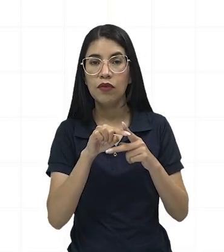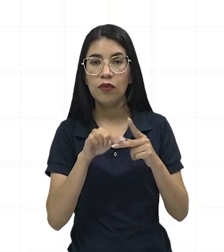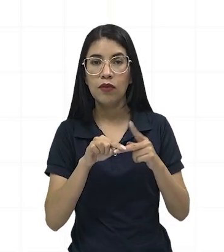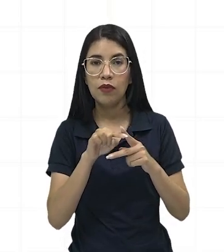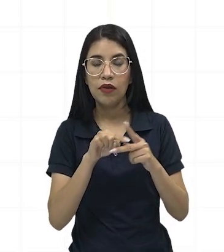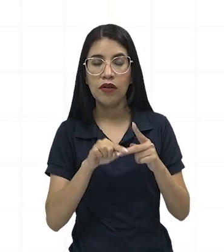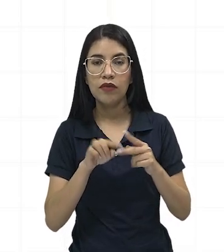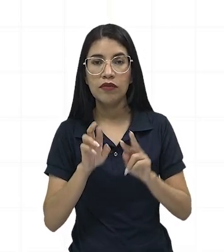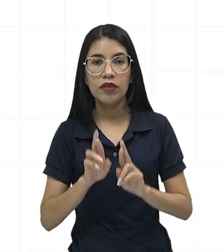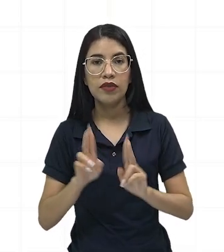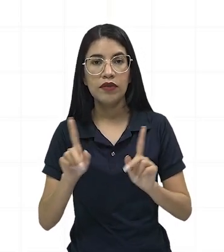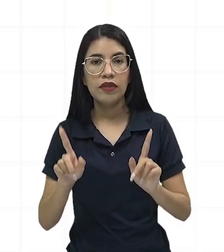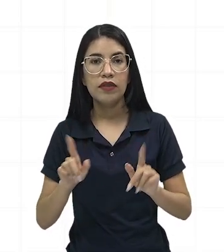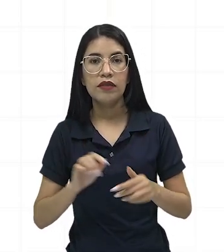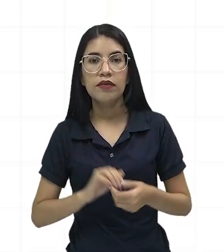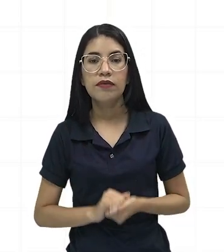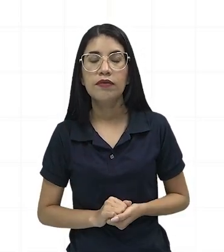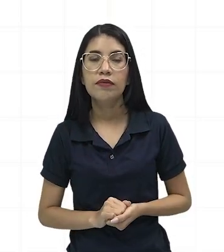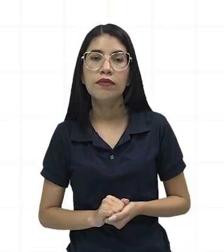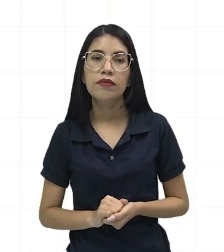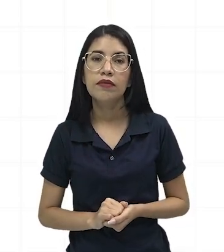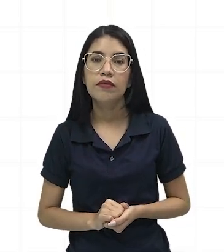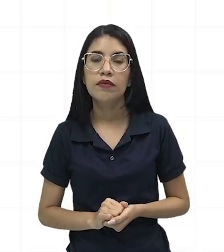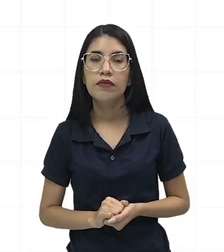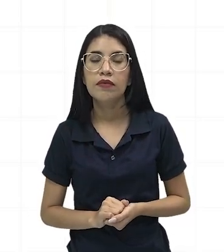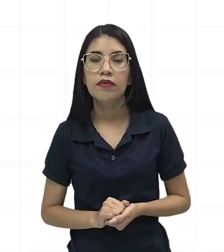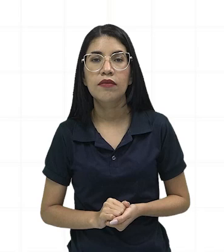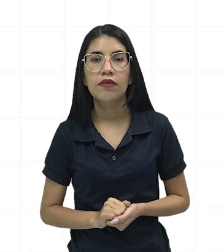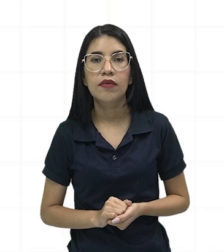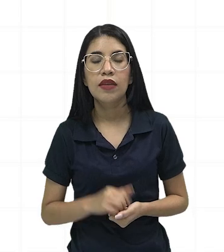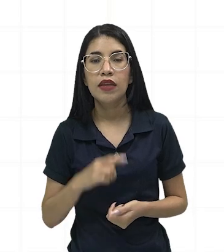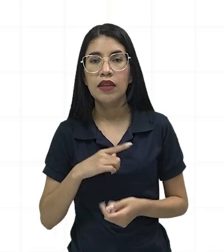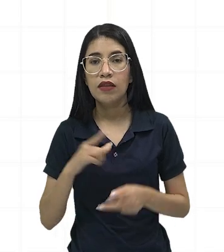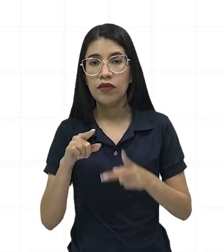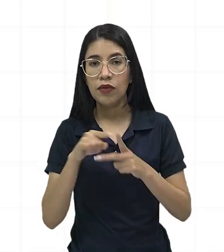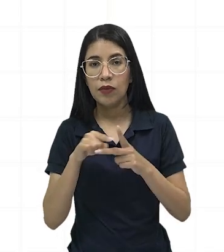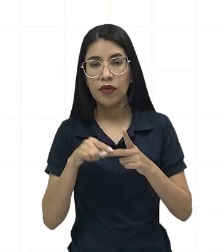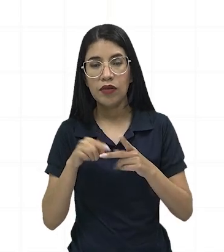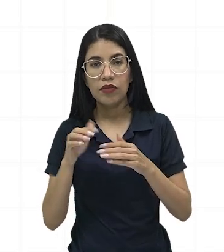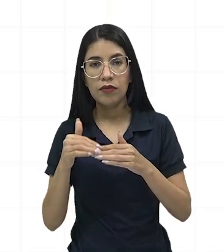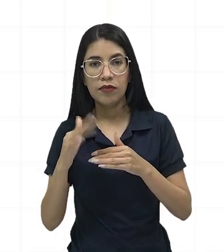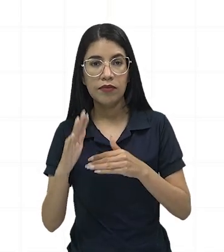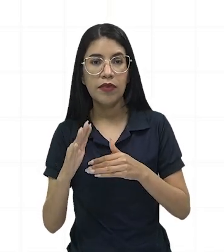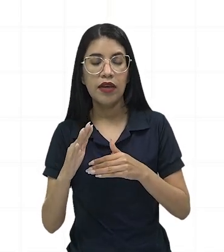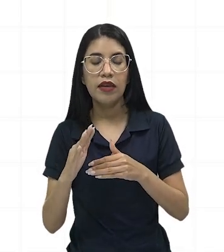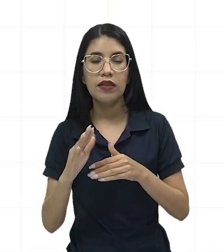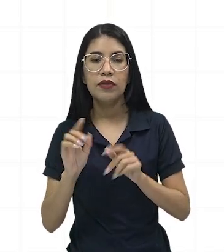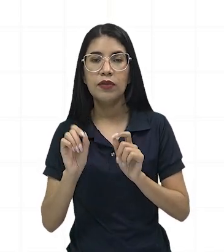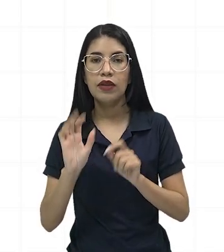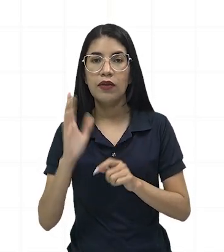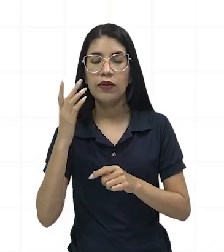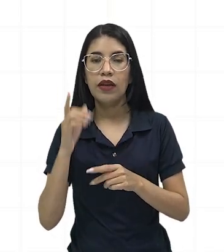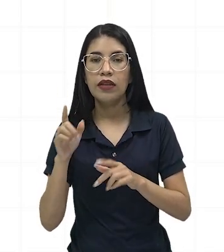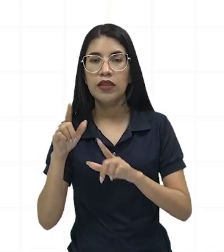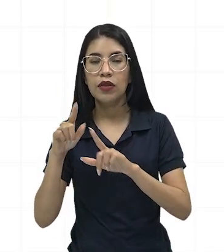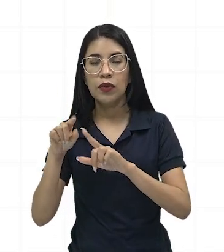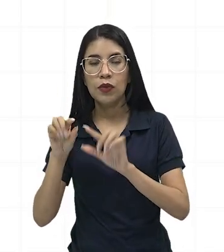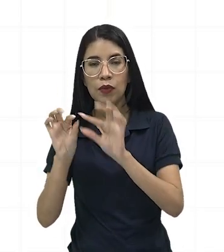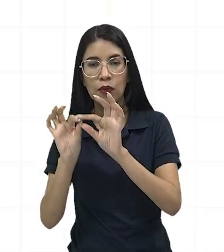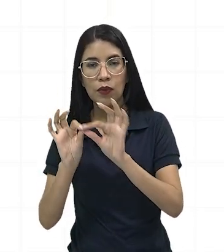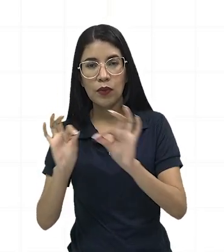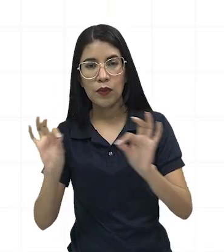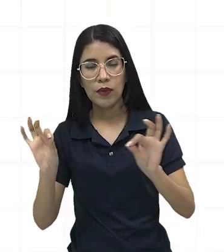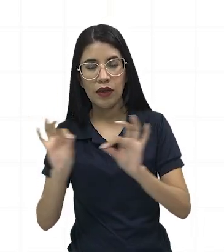vai ser diferente, né? Aqui nós tivemos uma abertura maior, fazendo com que esse lado aqui seja